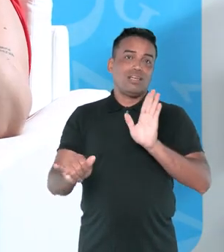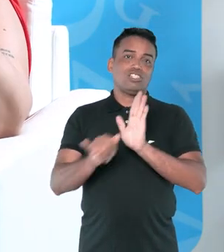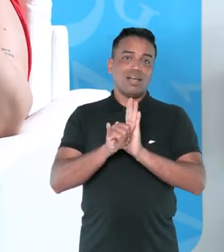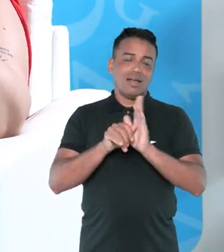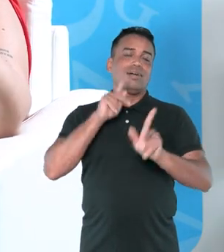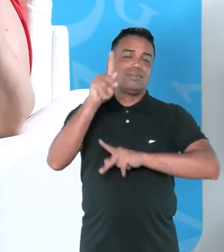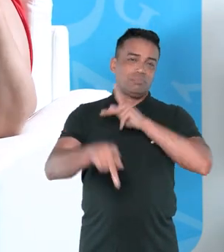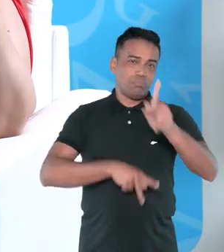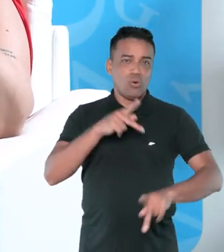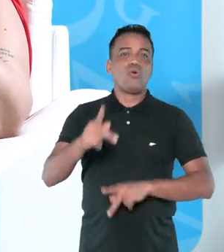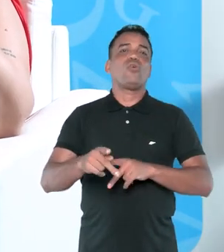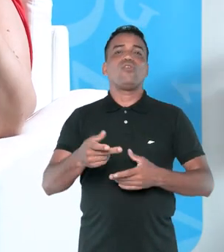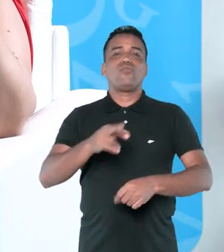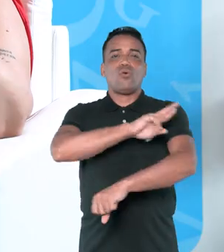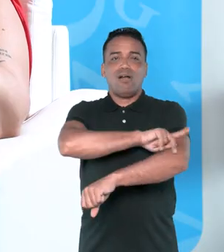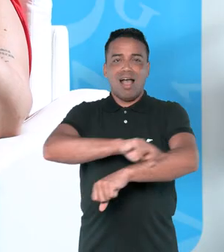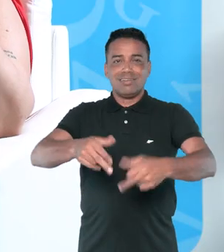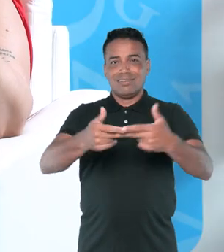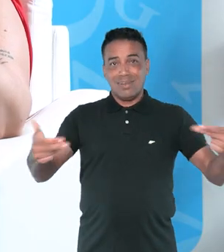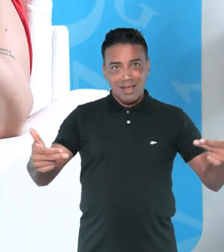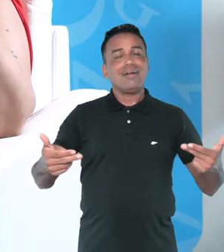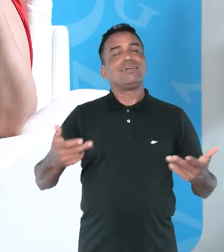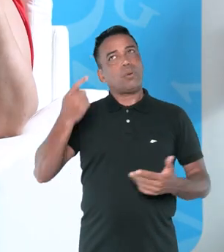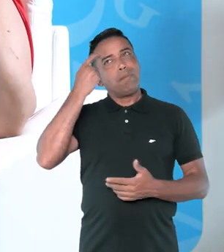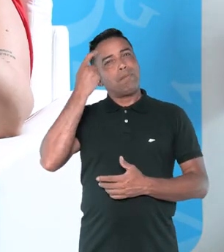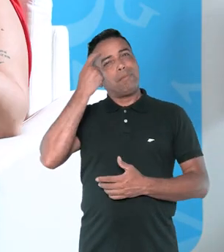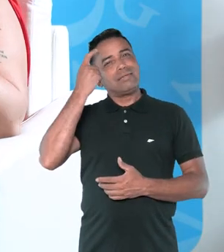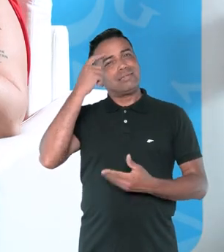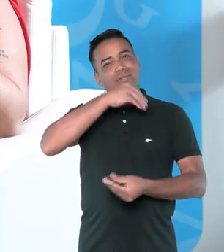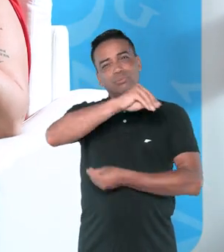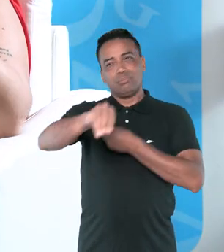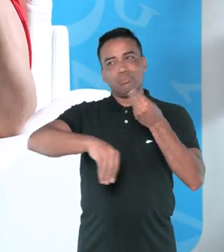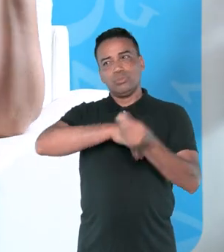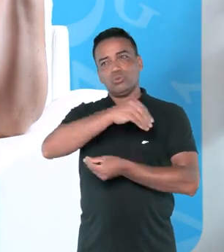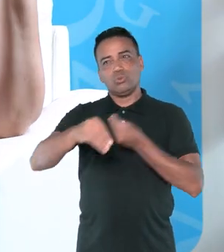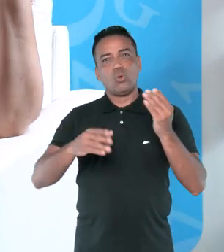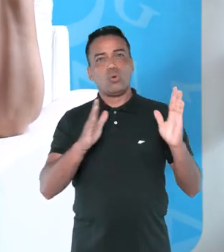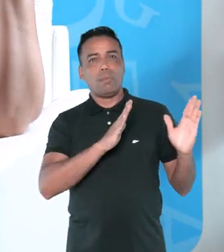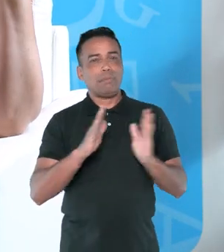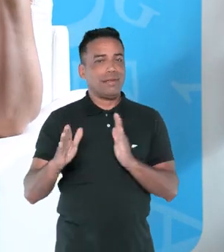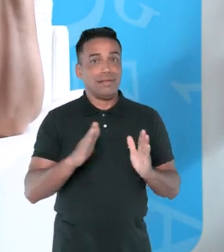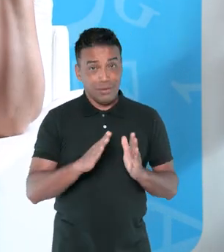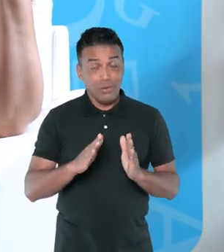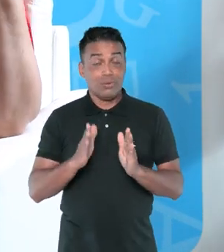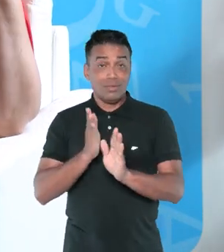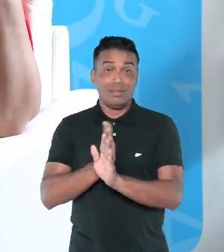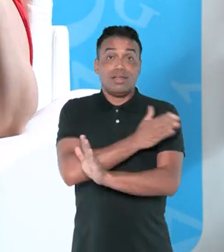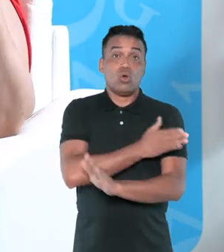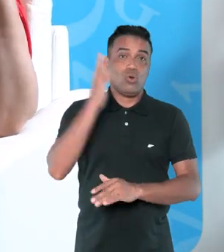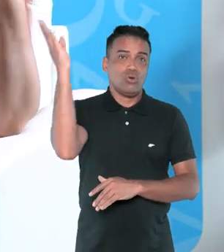essa guerra constante, e eu fui pensando muito nisso, e isso se misturou com um período nebuloso, recente do Brasil,